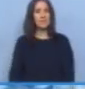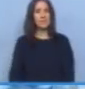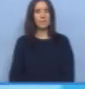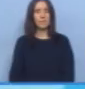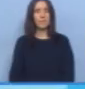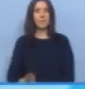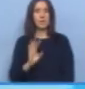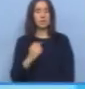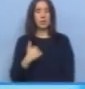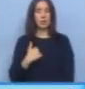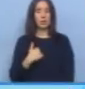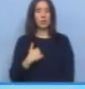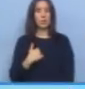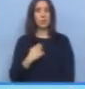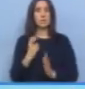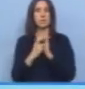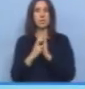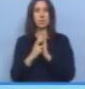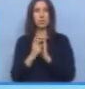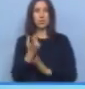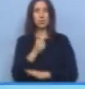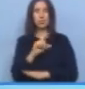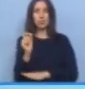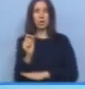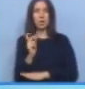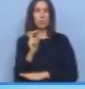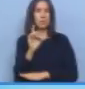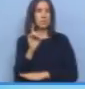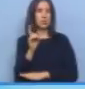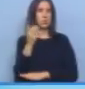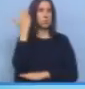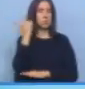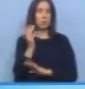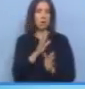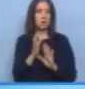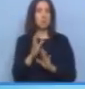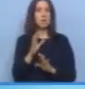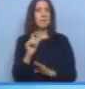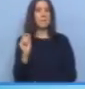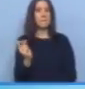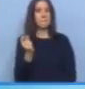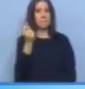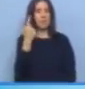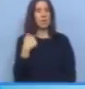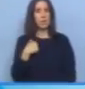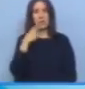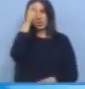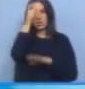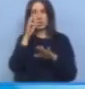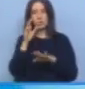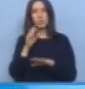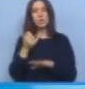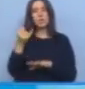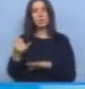Sim, eu já saí de Síria desde 6 anos quase. E primeiro fui para o Egito, depois fiz